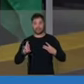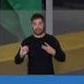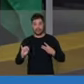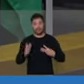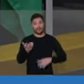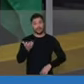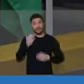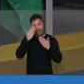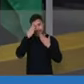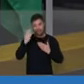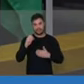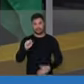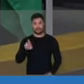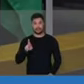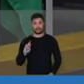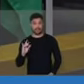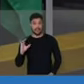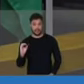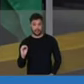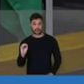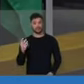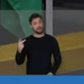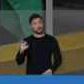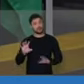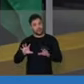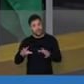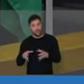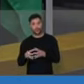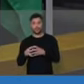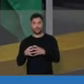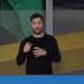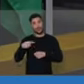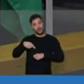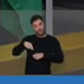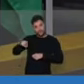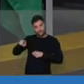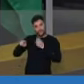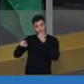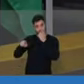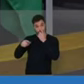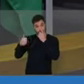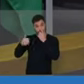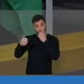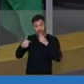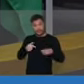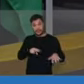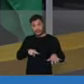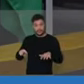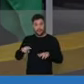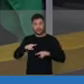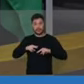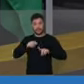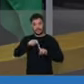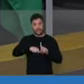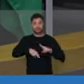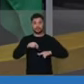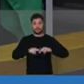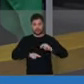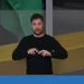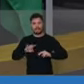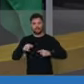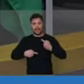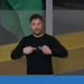agradecer ao Sérgio toda a equipe que eu estive lá agora e na primeira na semana de Junho nós vamos tratar essa